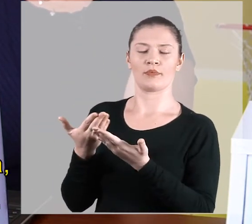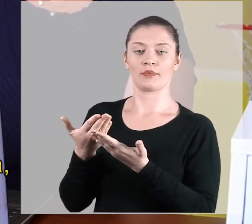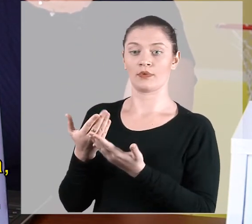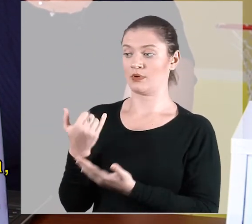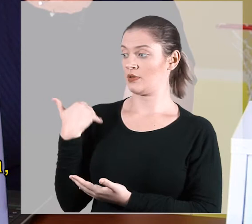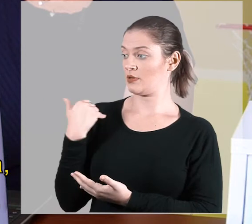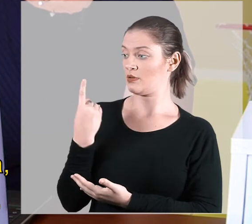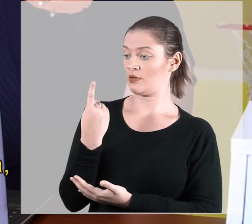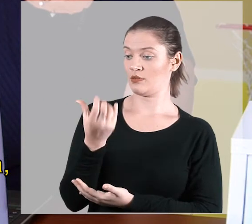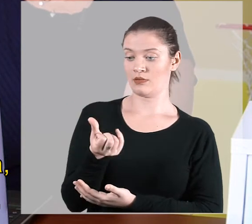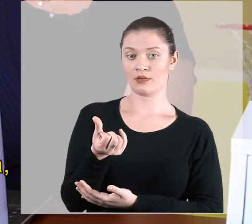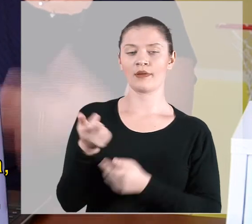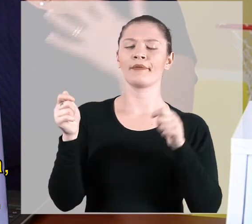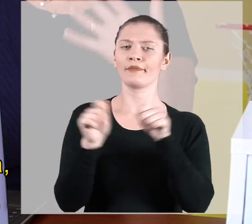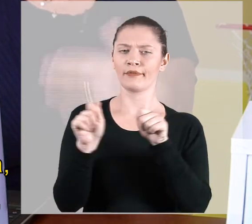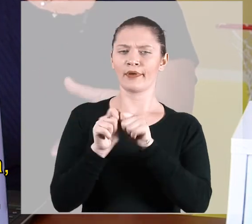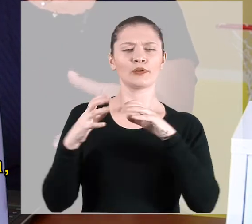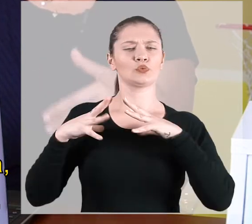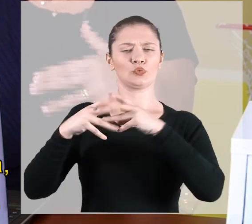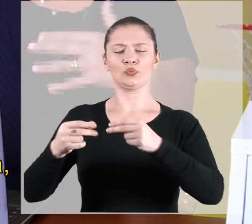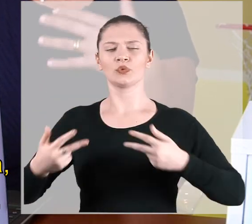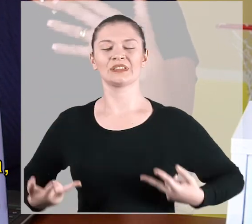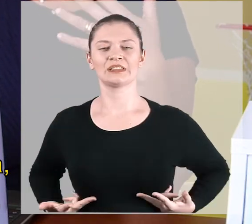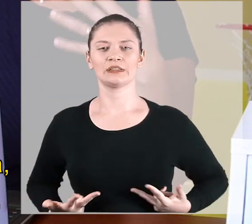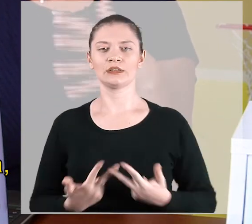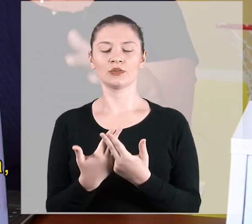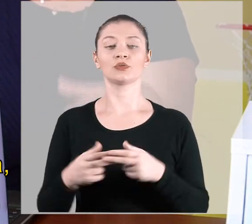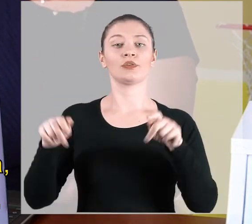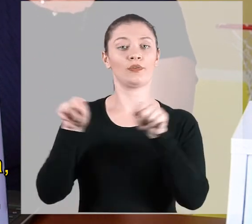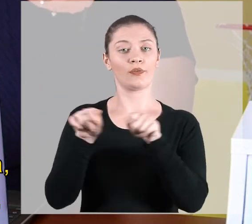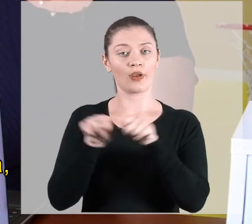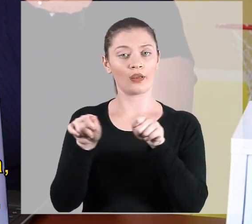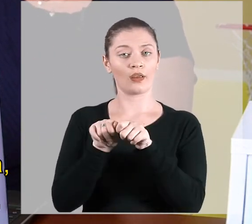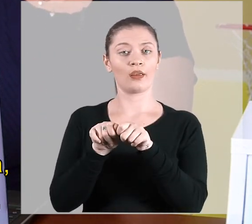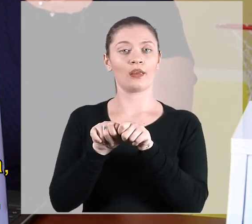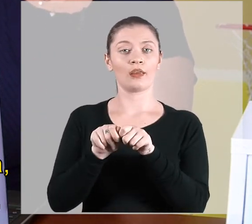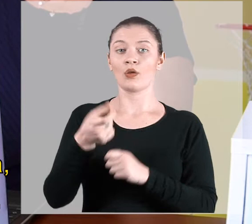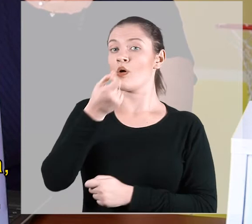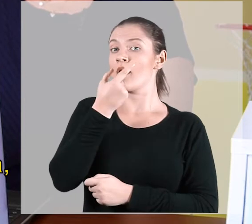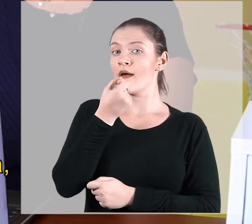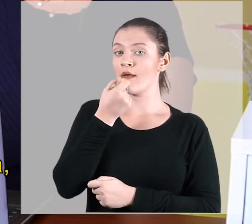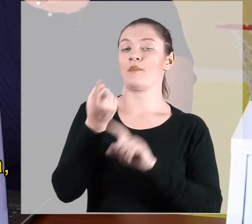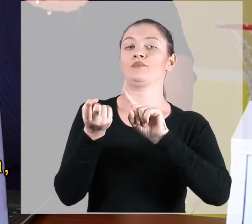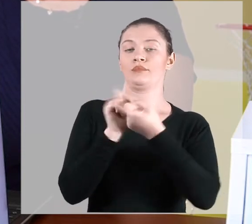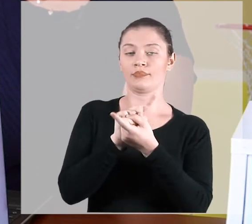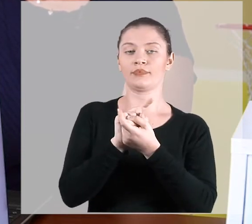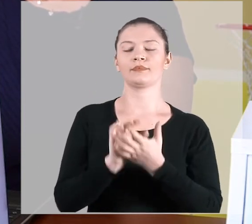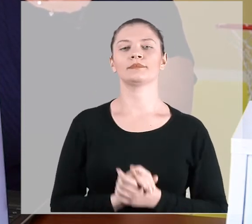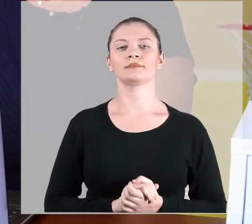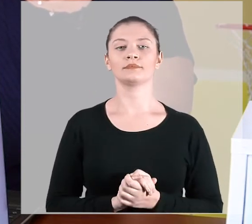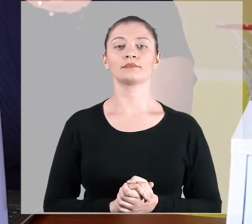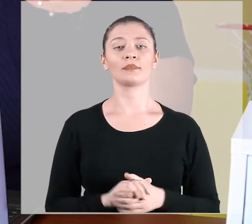anos ela fez a cirurgia, ela fez a hormonoterapia cruzada e